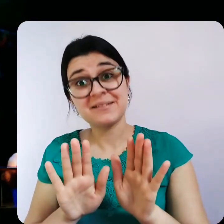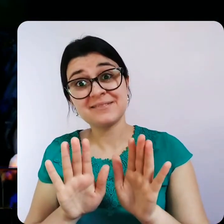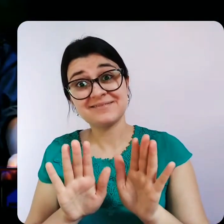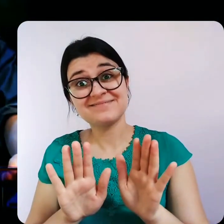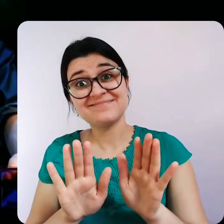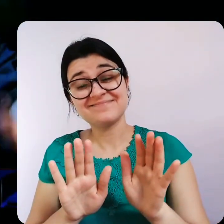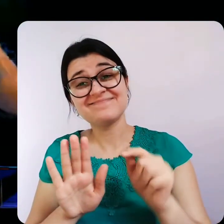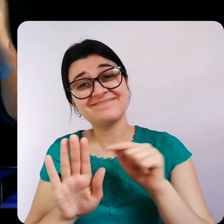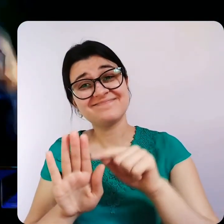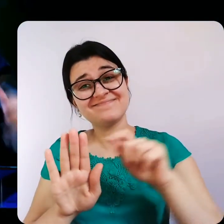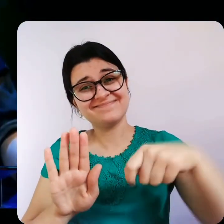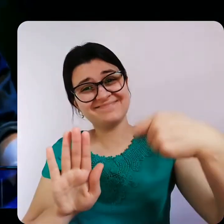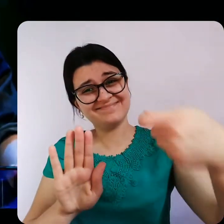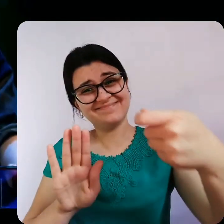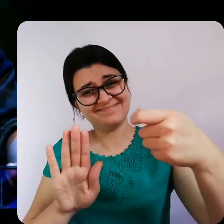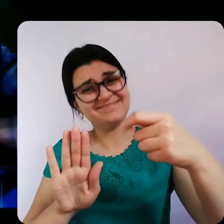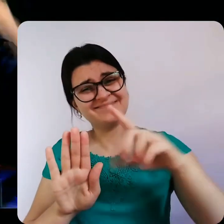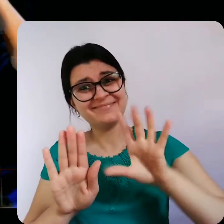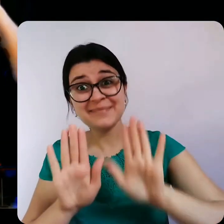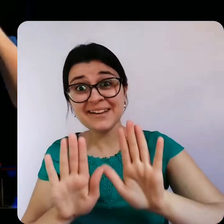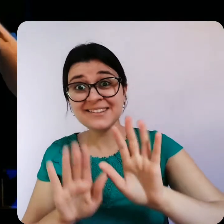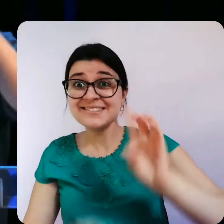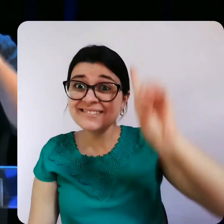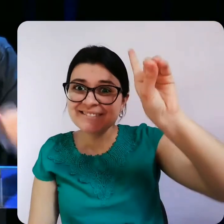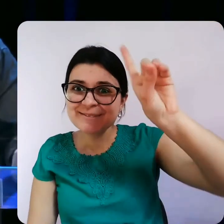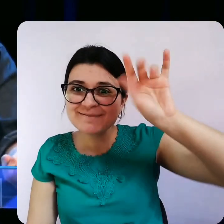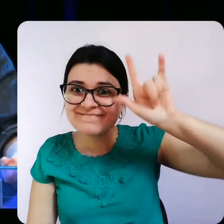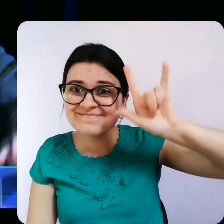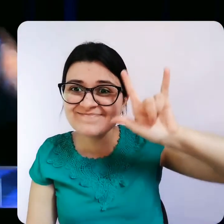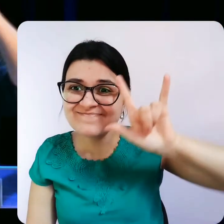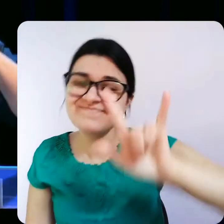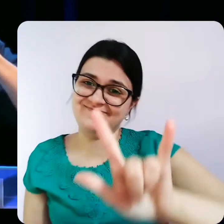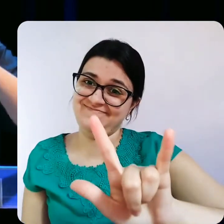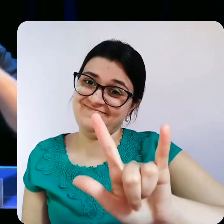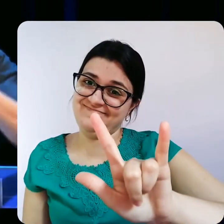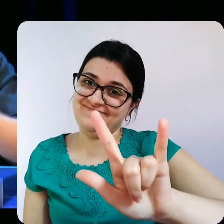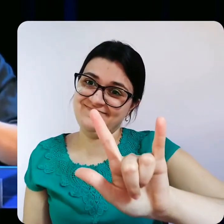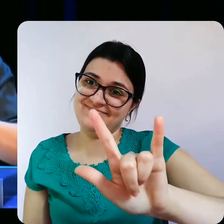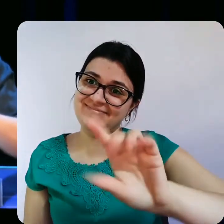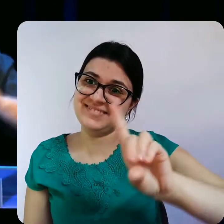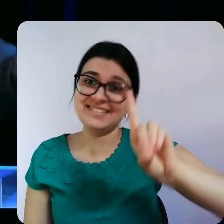ama. Essa aqui é a notícia. Mas Deus te ama. E porque